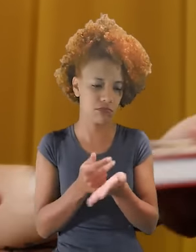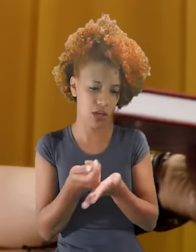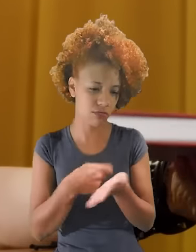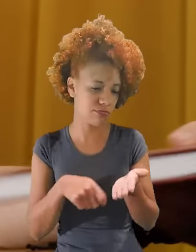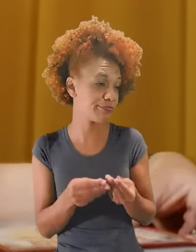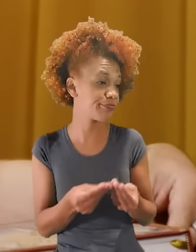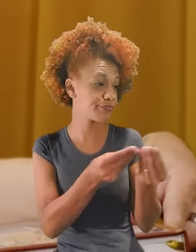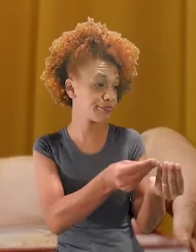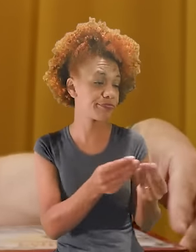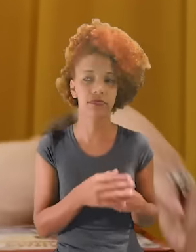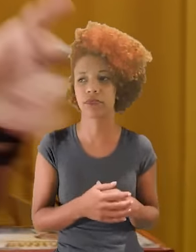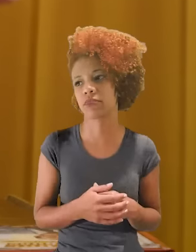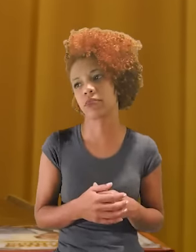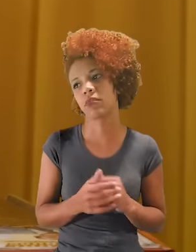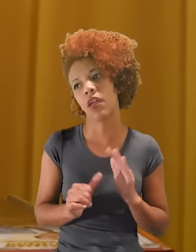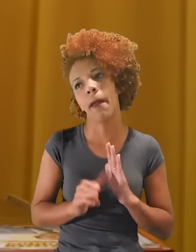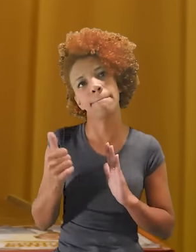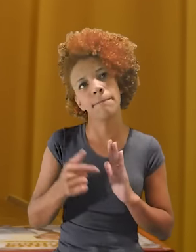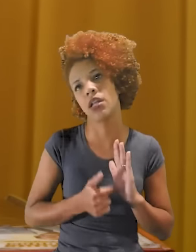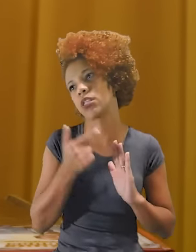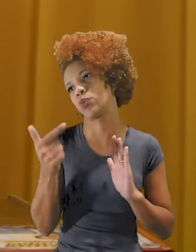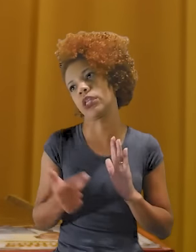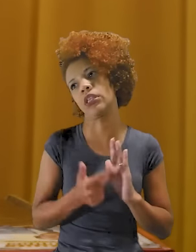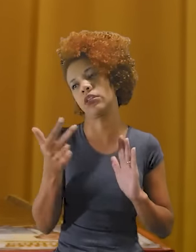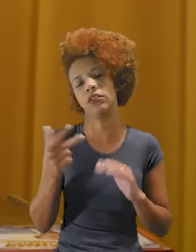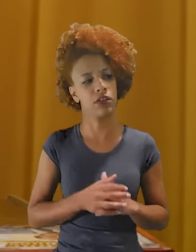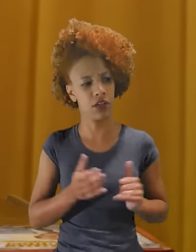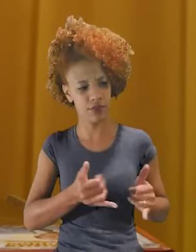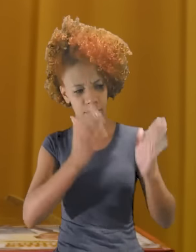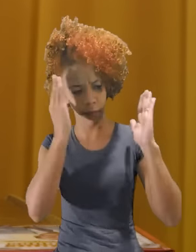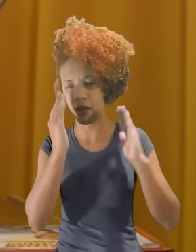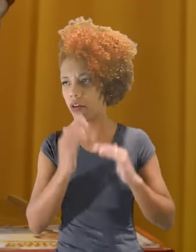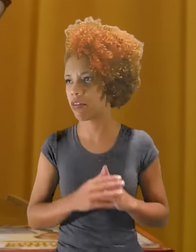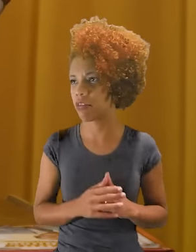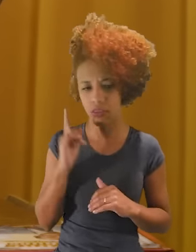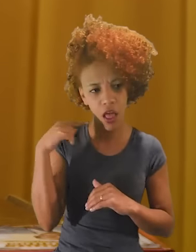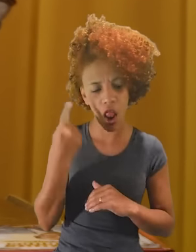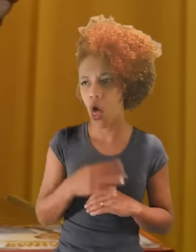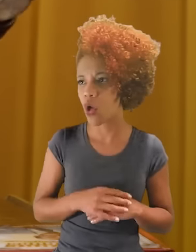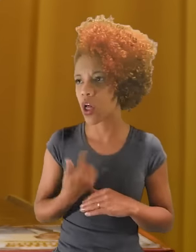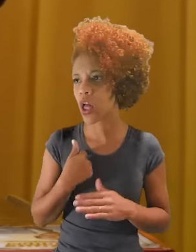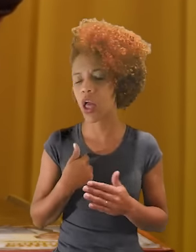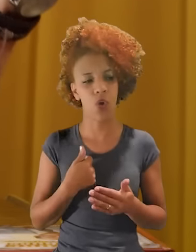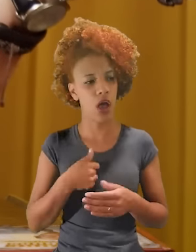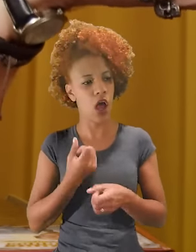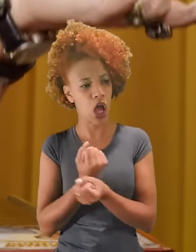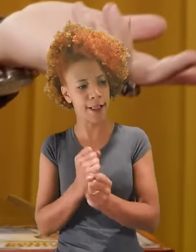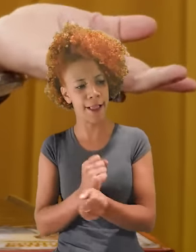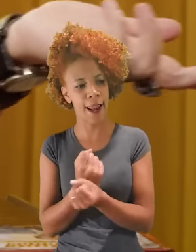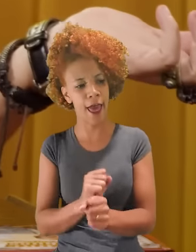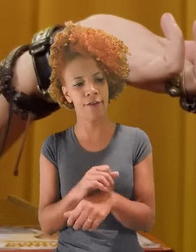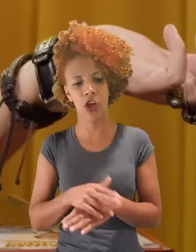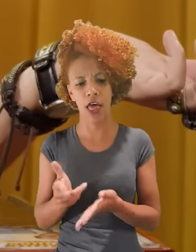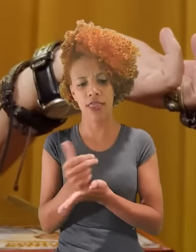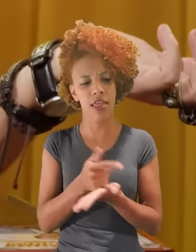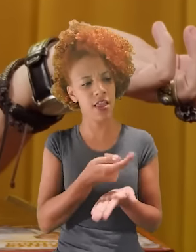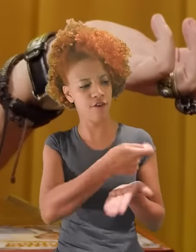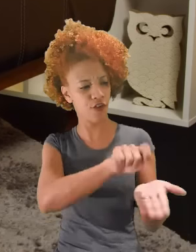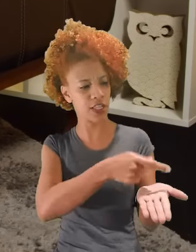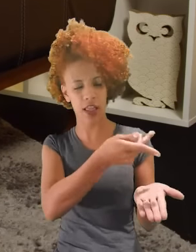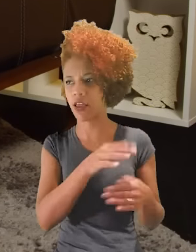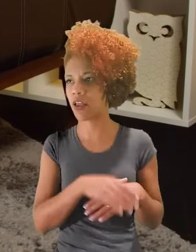ele autografava e dava. Pô, bicho, o cara a primeira vez foi a segunda, o cara falou, bicho, vai a merda, você tá louco, cara. Sou seu escravo agora, a gente não vou ficar